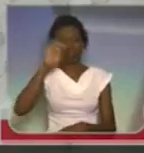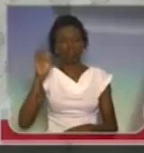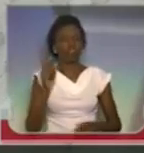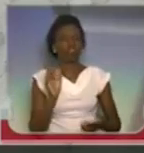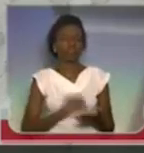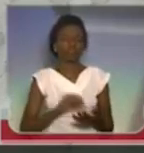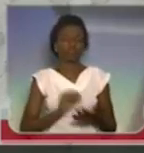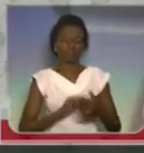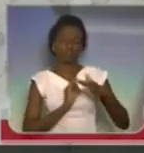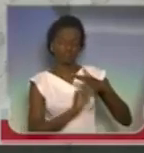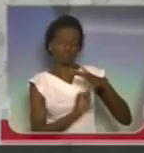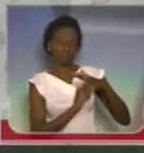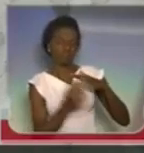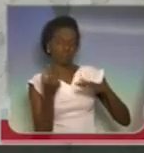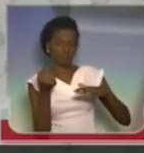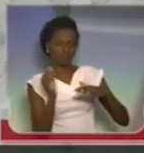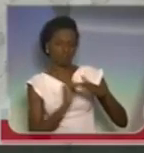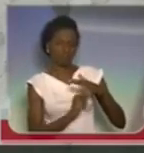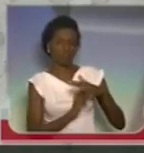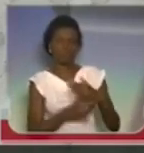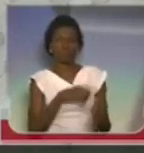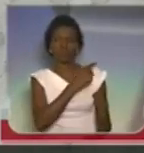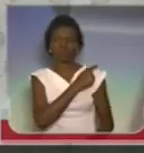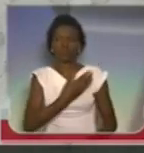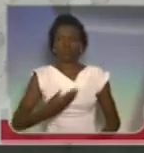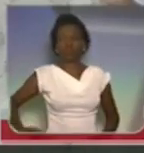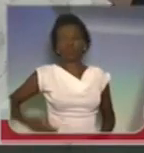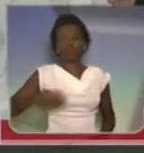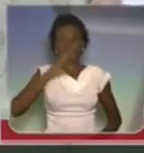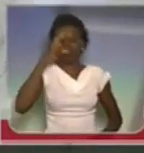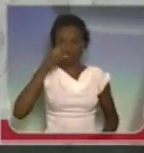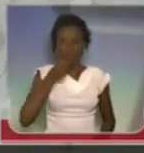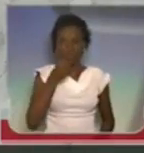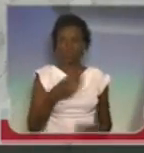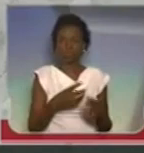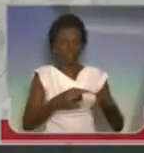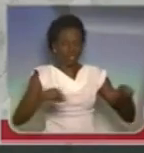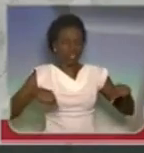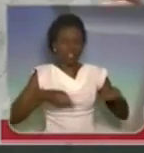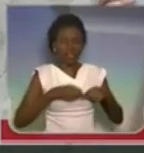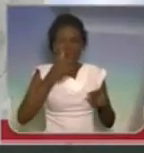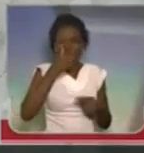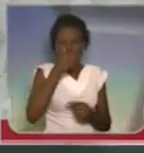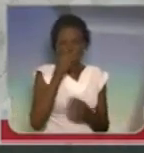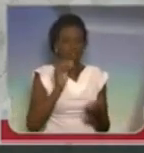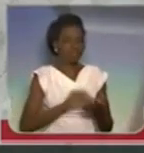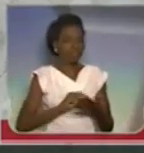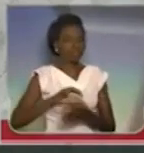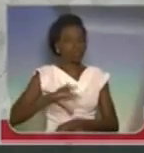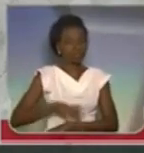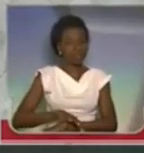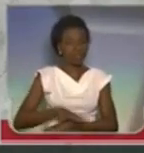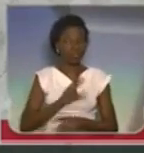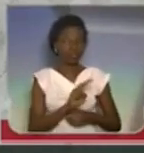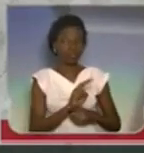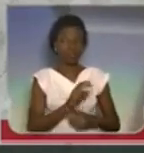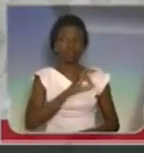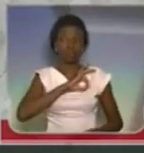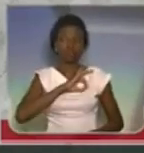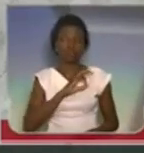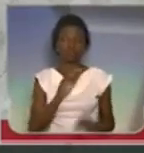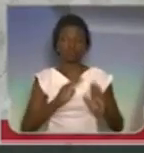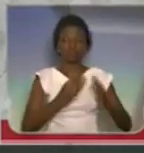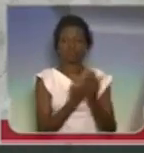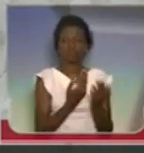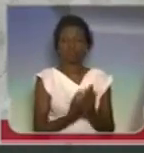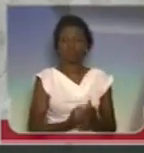investimento do governo alkim eh a superlotação de salas a falta de segurança nas escolas o